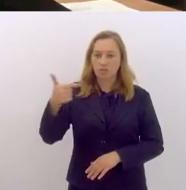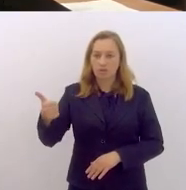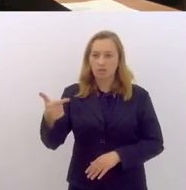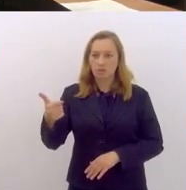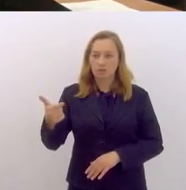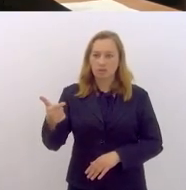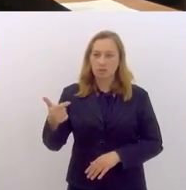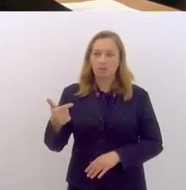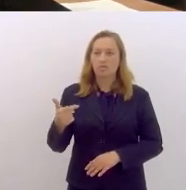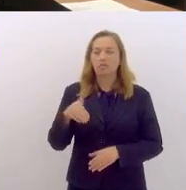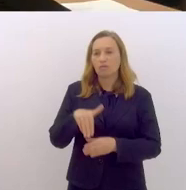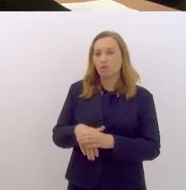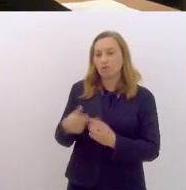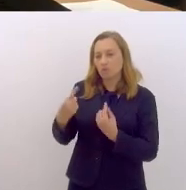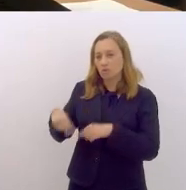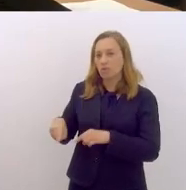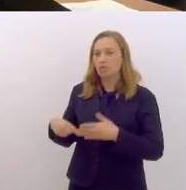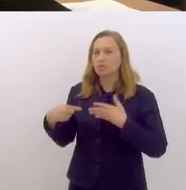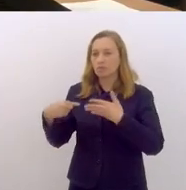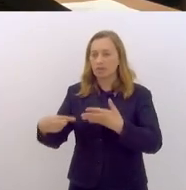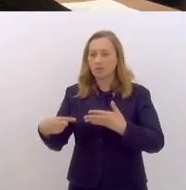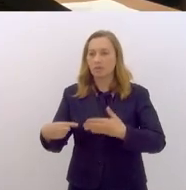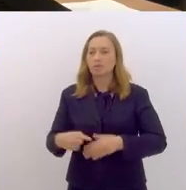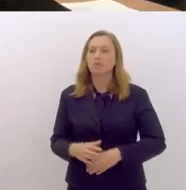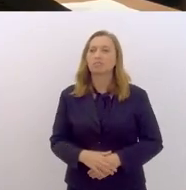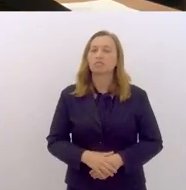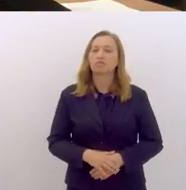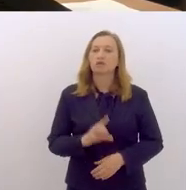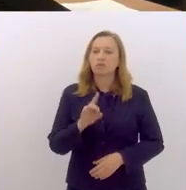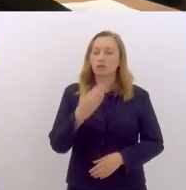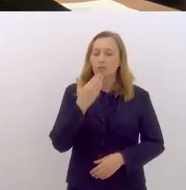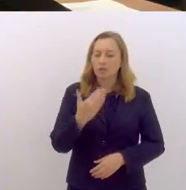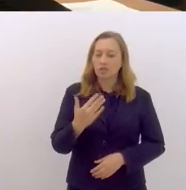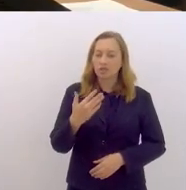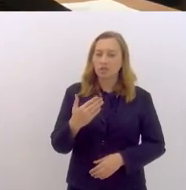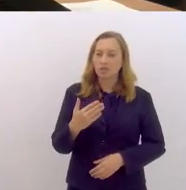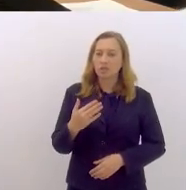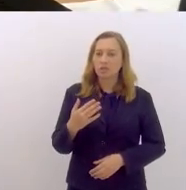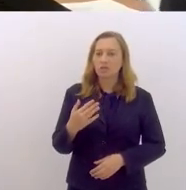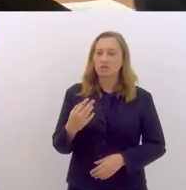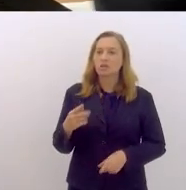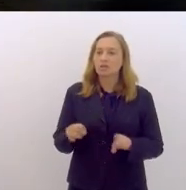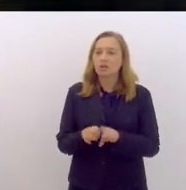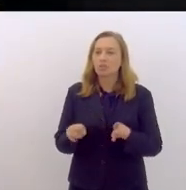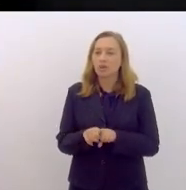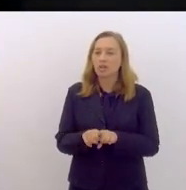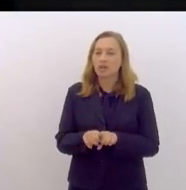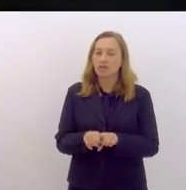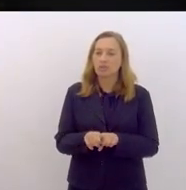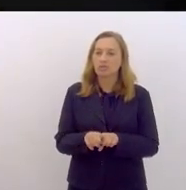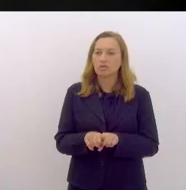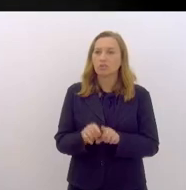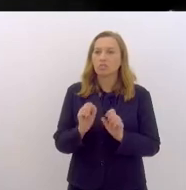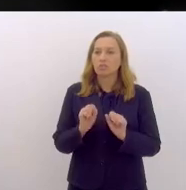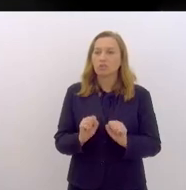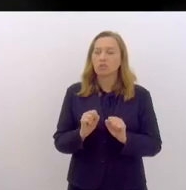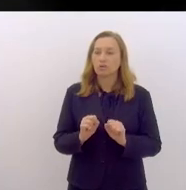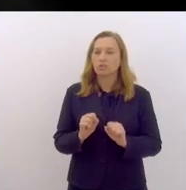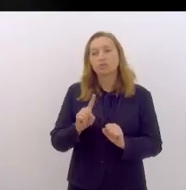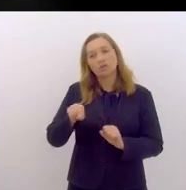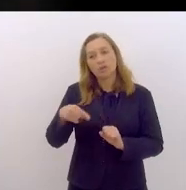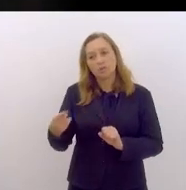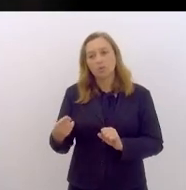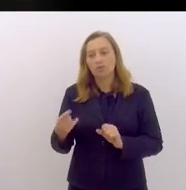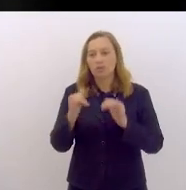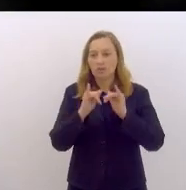2022, abstenção da bancada do PSOL. Só para pedir, solicitar a senhora também, para que eu possa fazer daqui a pouco